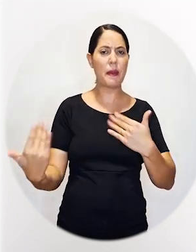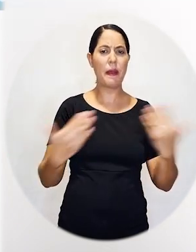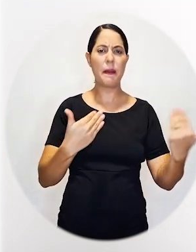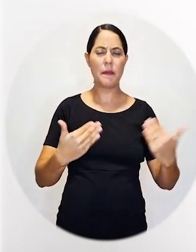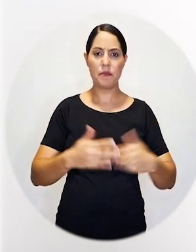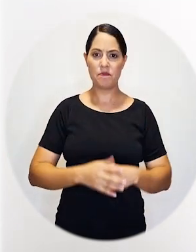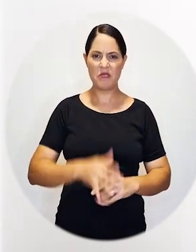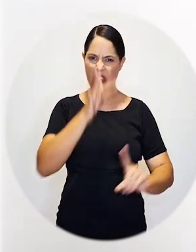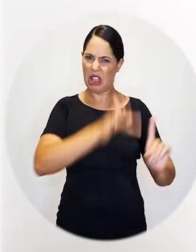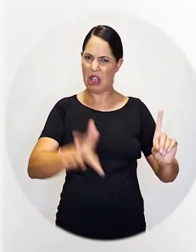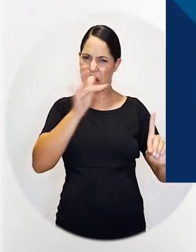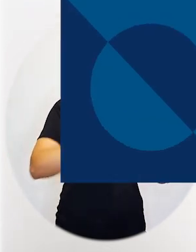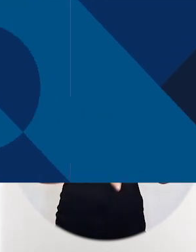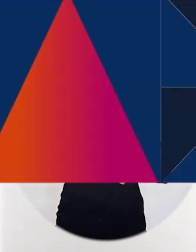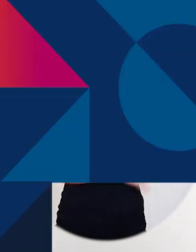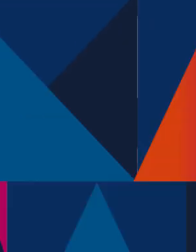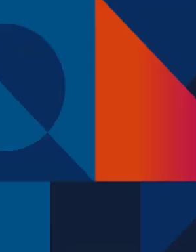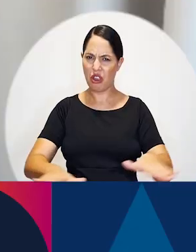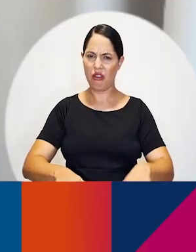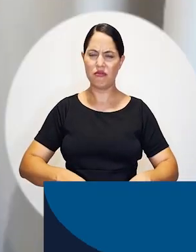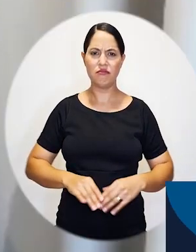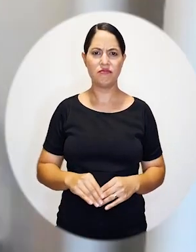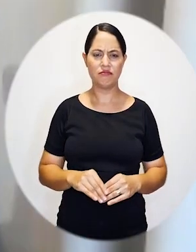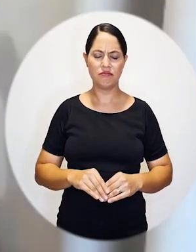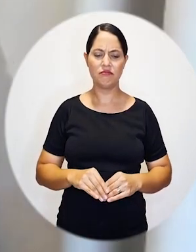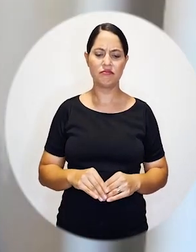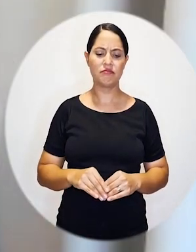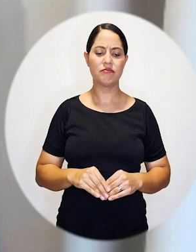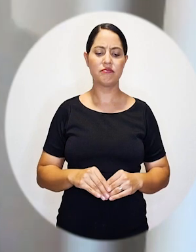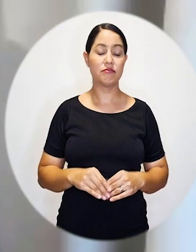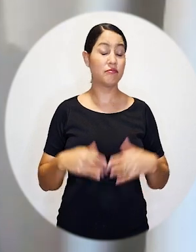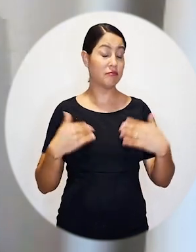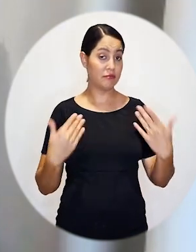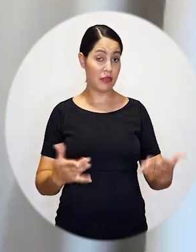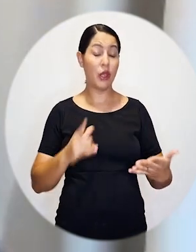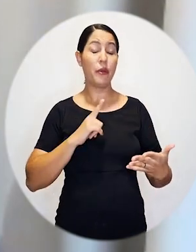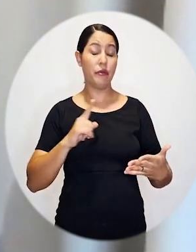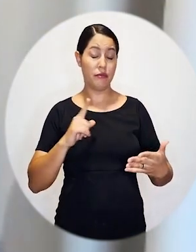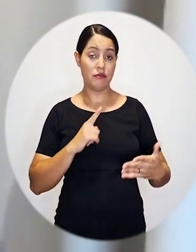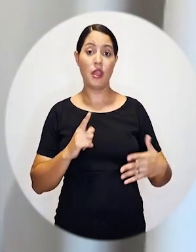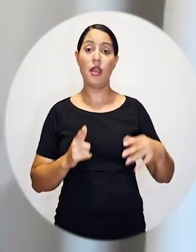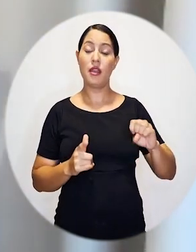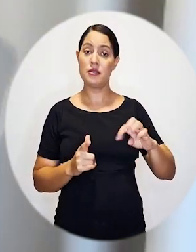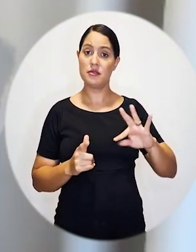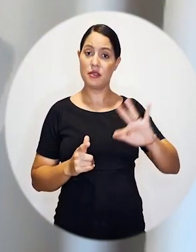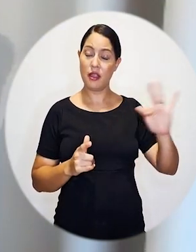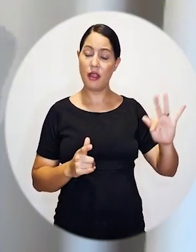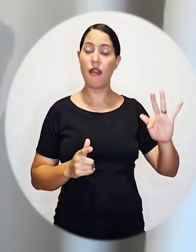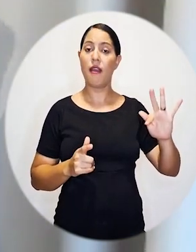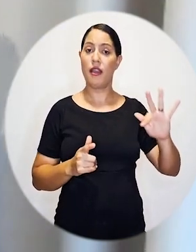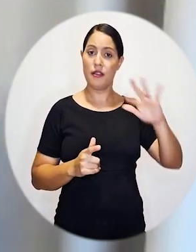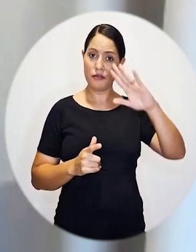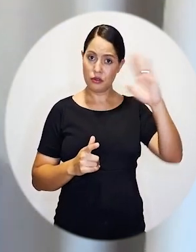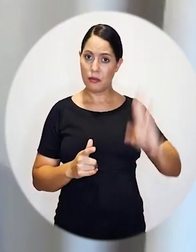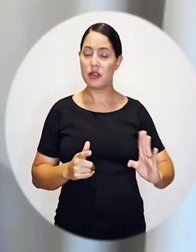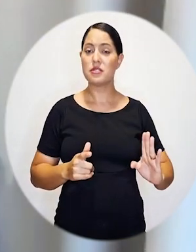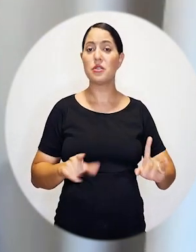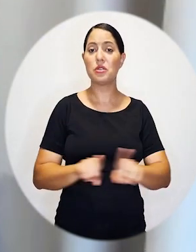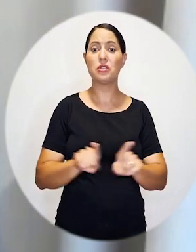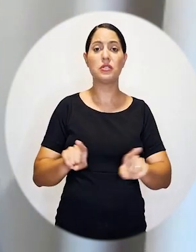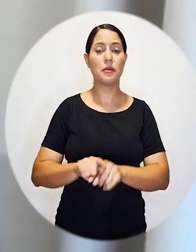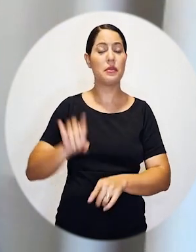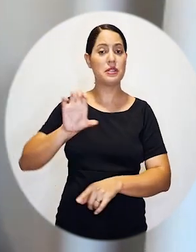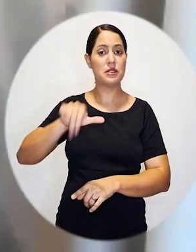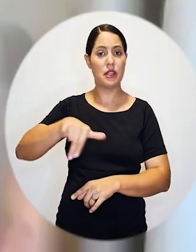conversa. Chega de capacitismo. É muito importante que a gente tenha a Suprema Corte Brasileira e o Conselho Nacional